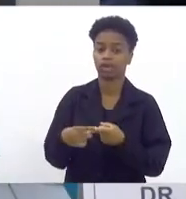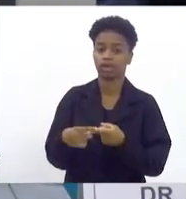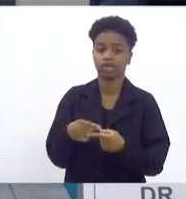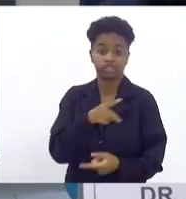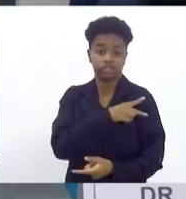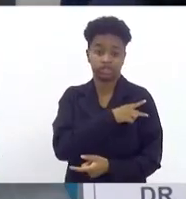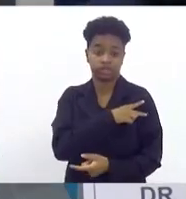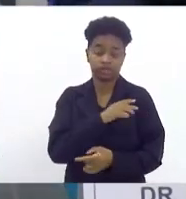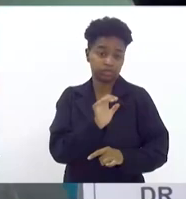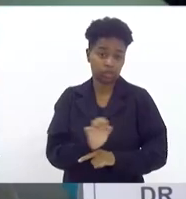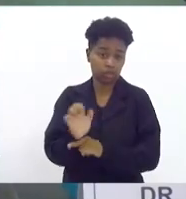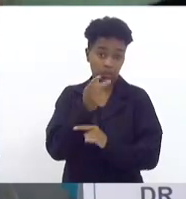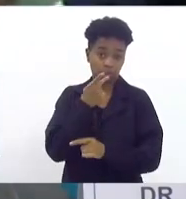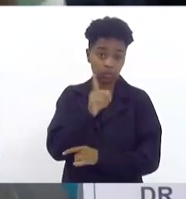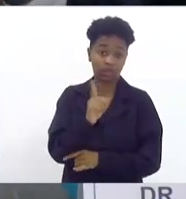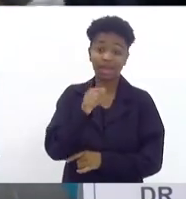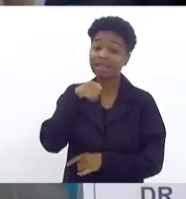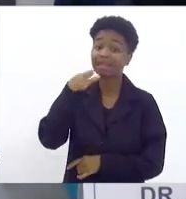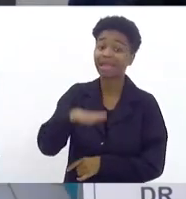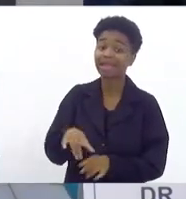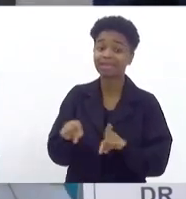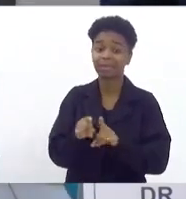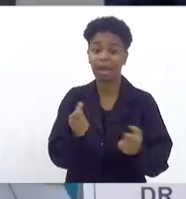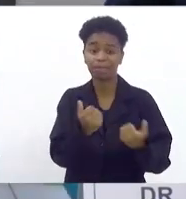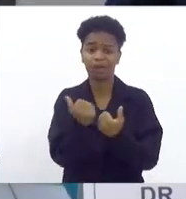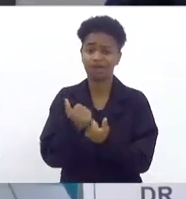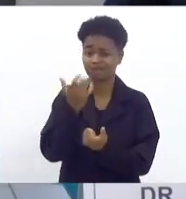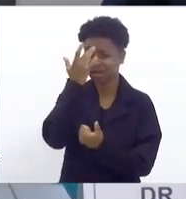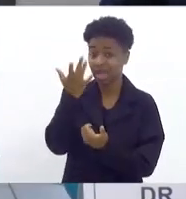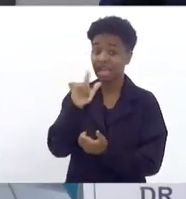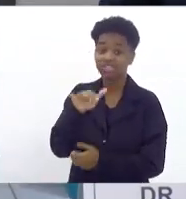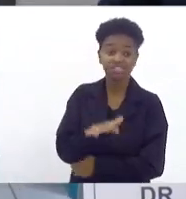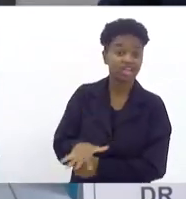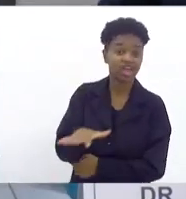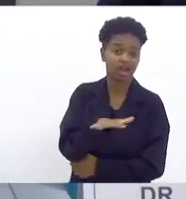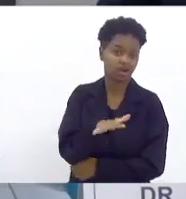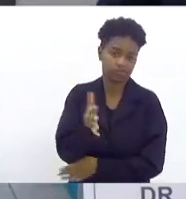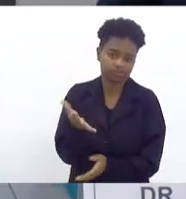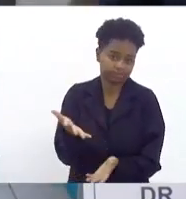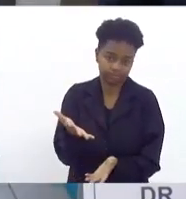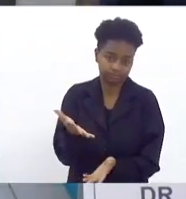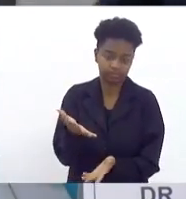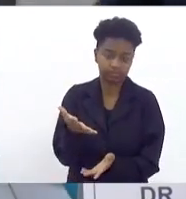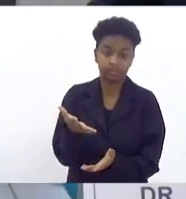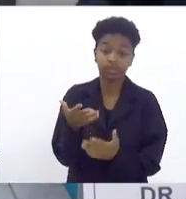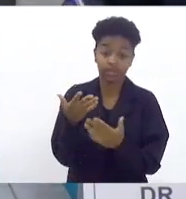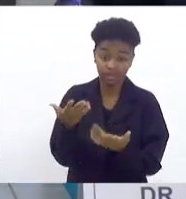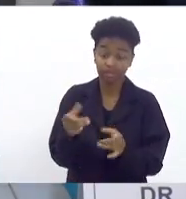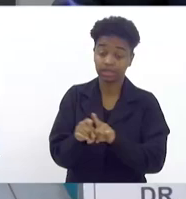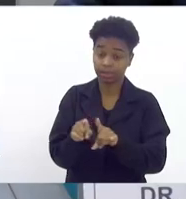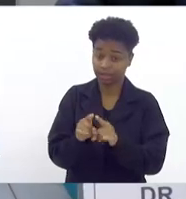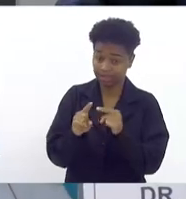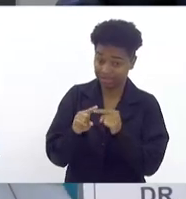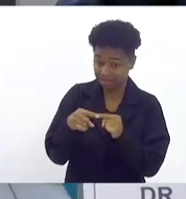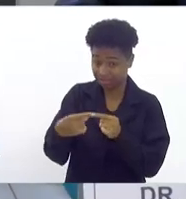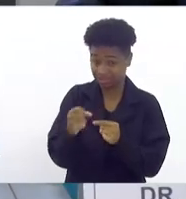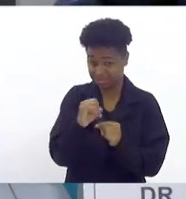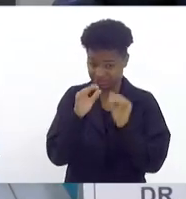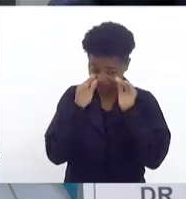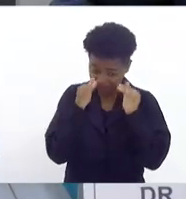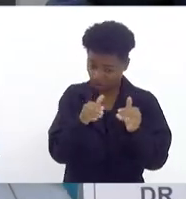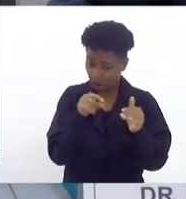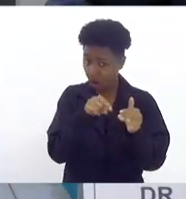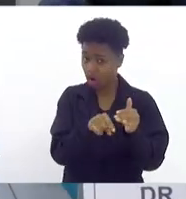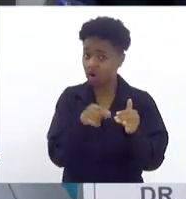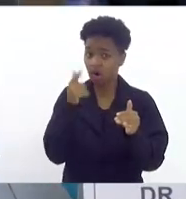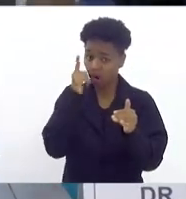que autoridades são essas, apoiarão e facilitarão. Isso é muito amplo para o tá texto bom. De lei. E depois, ainda que seja algo específico, que a